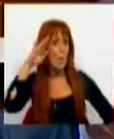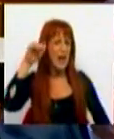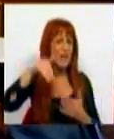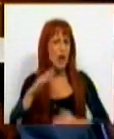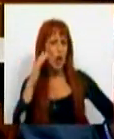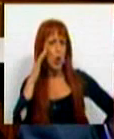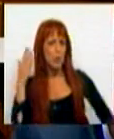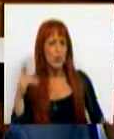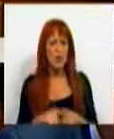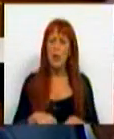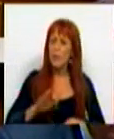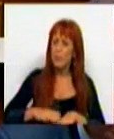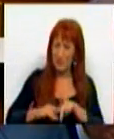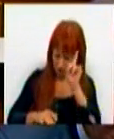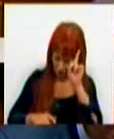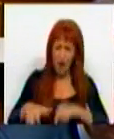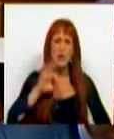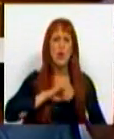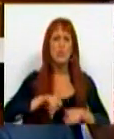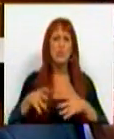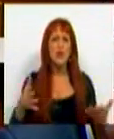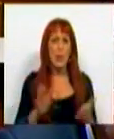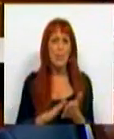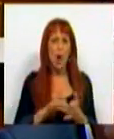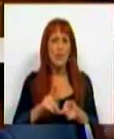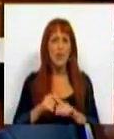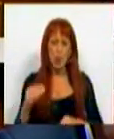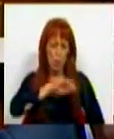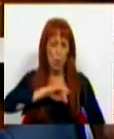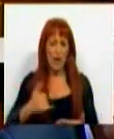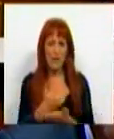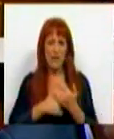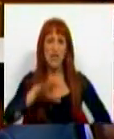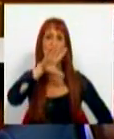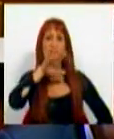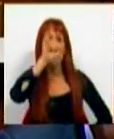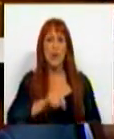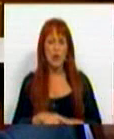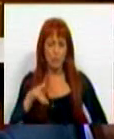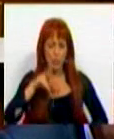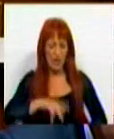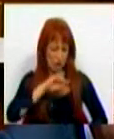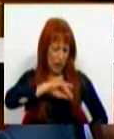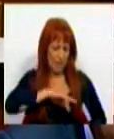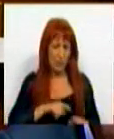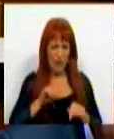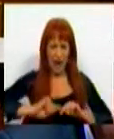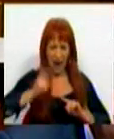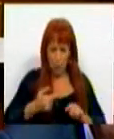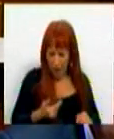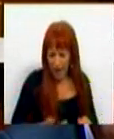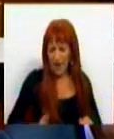inventem números. E o facto é este, senhores deputados. O rendimento das famílias portuguesas este